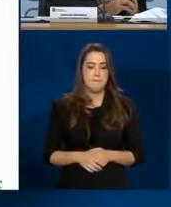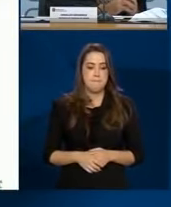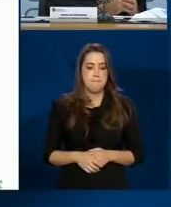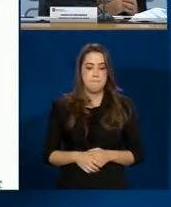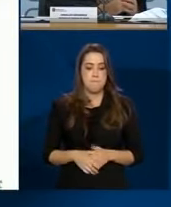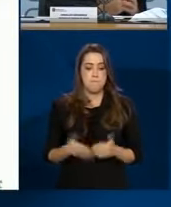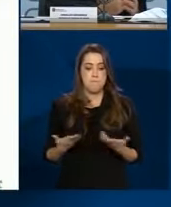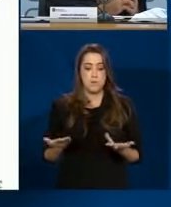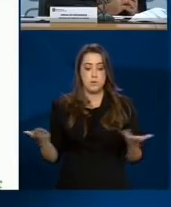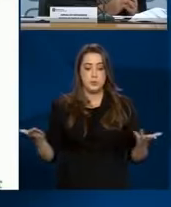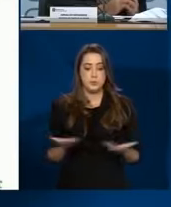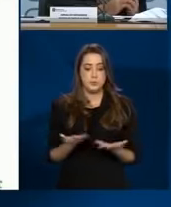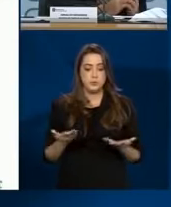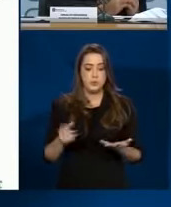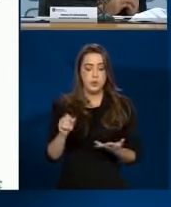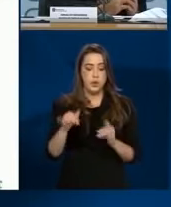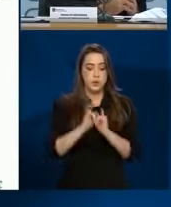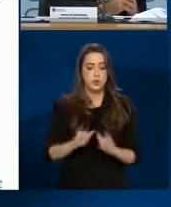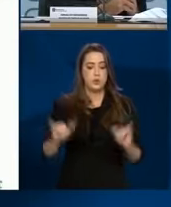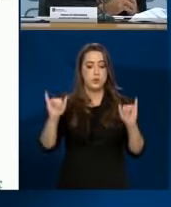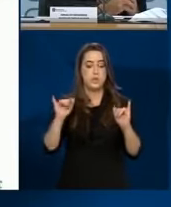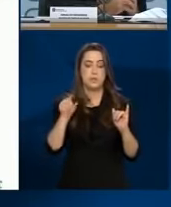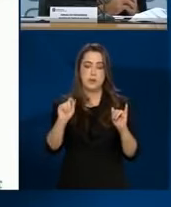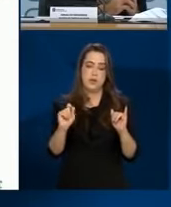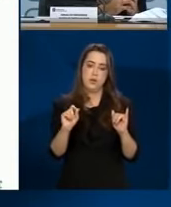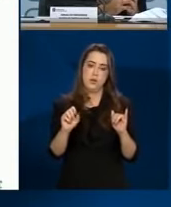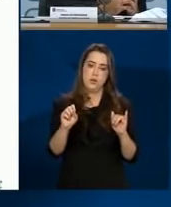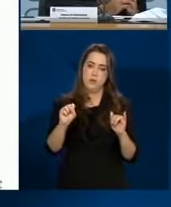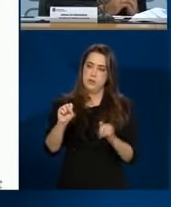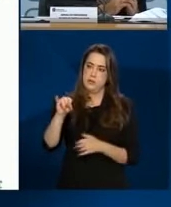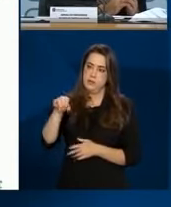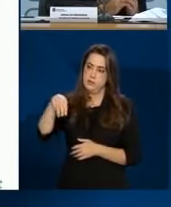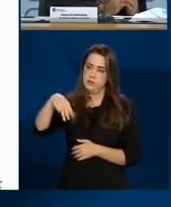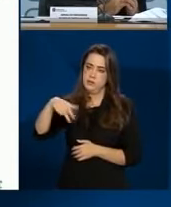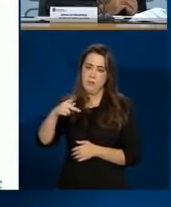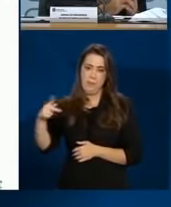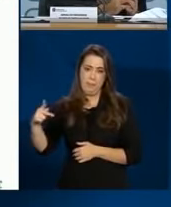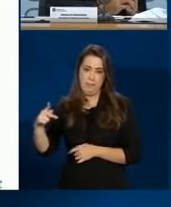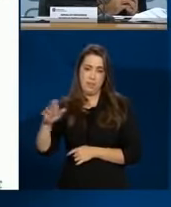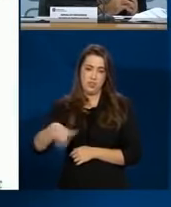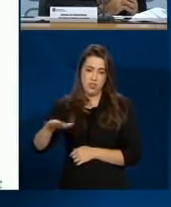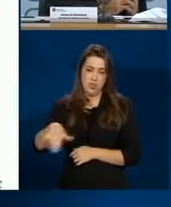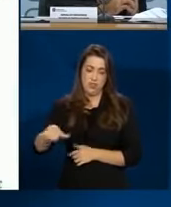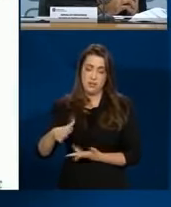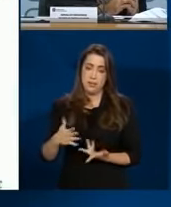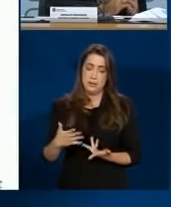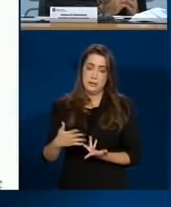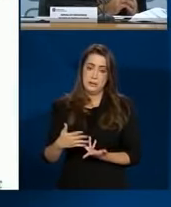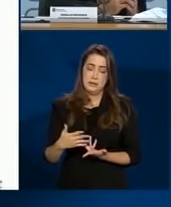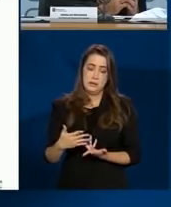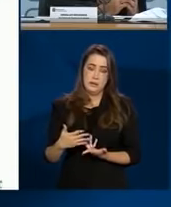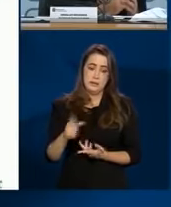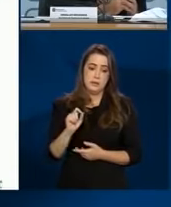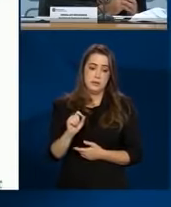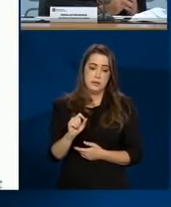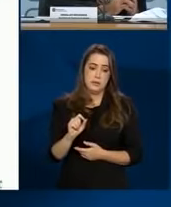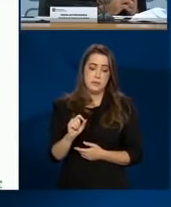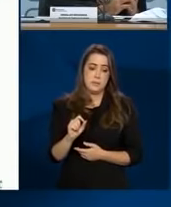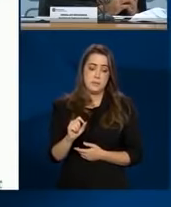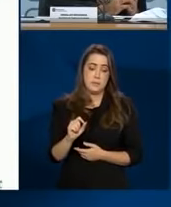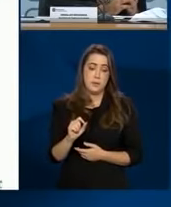Ele implantou um sistema de notificação de síndrome inflamatória multissistêmica pediátrica, que a gente chama de